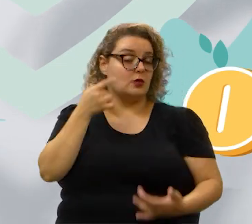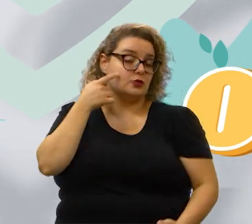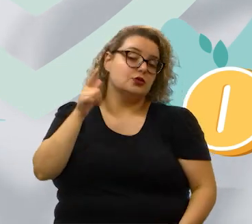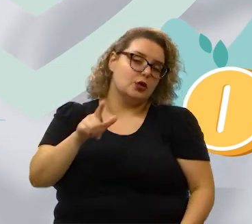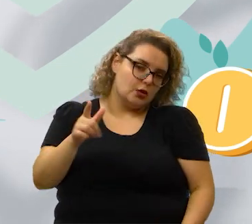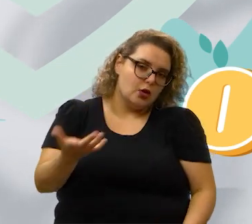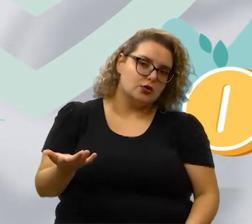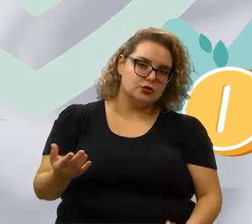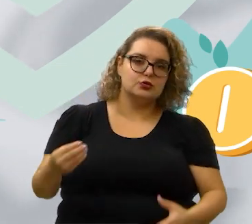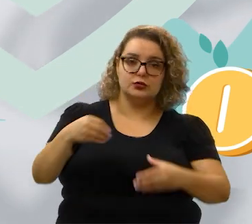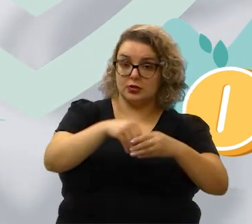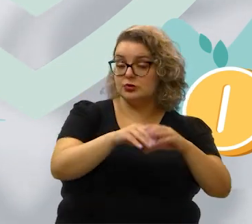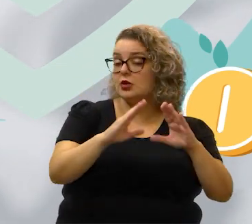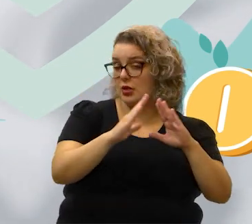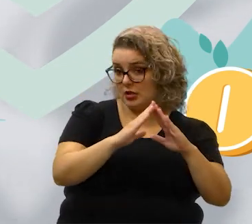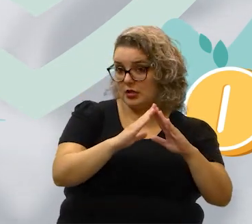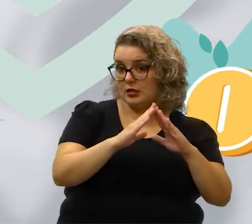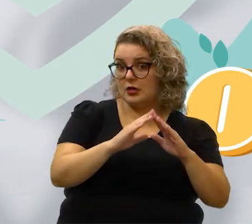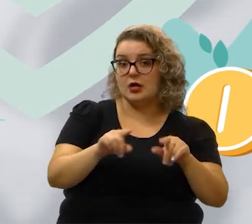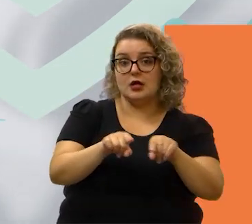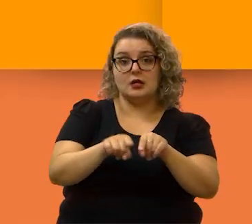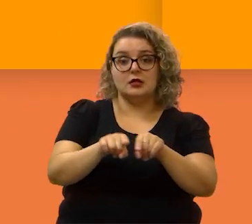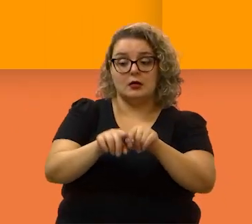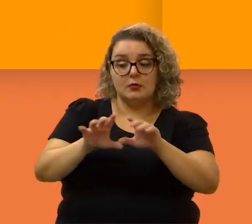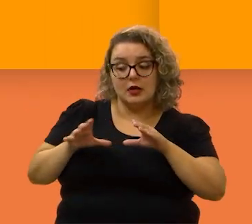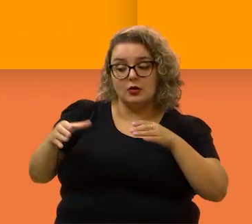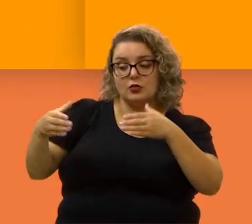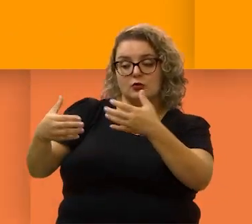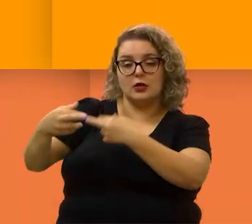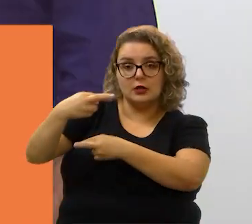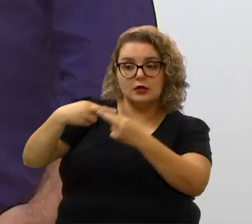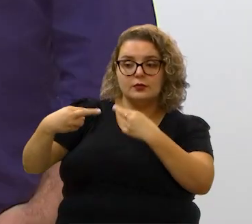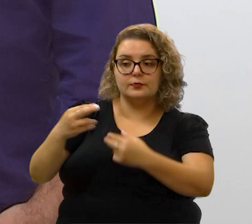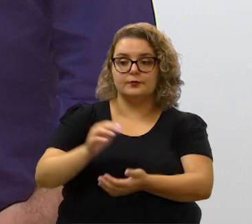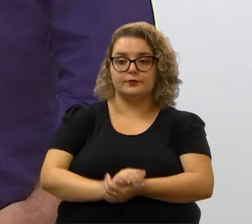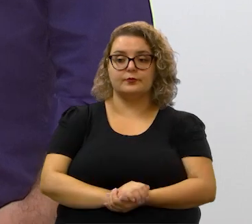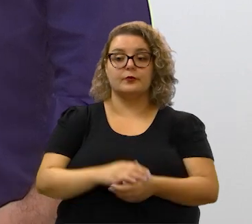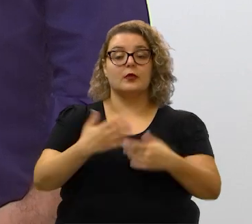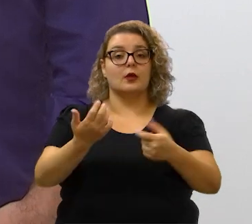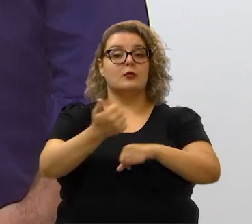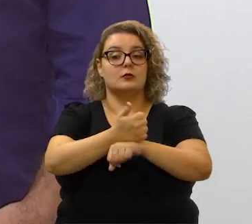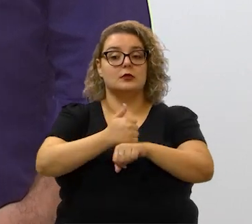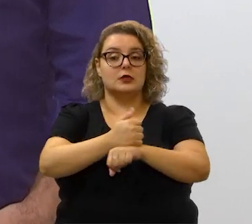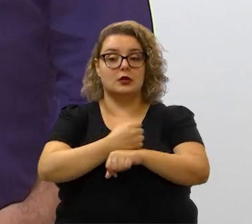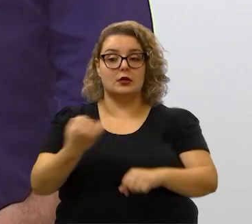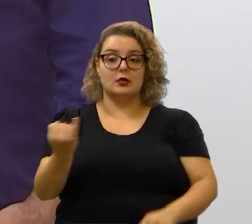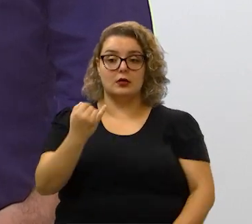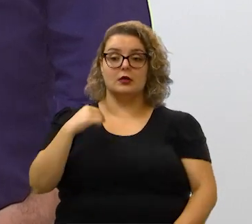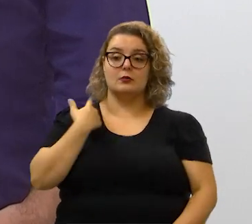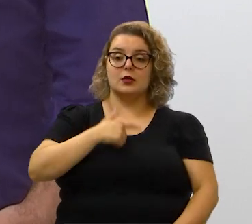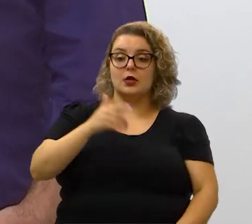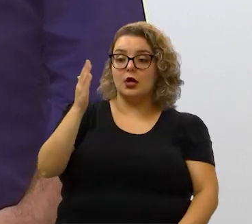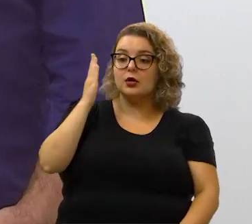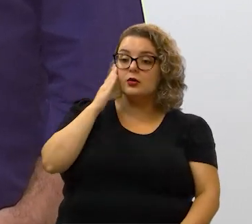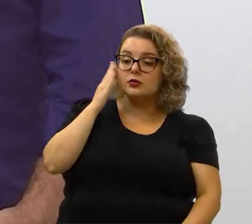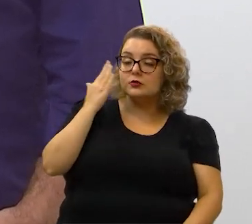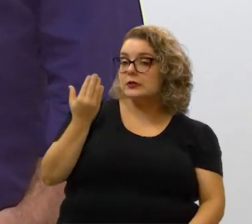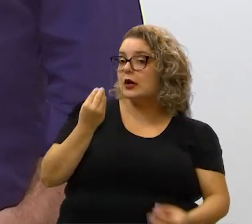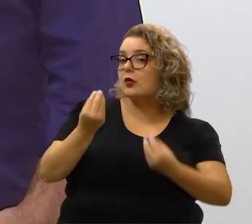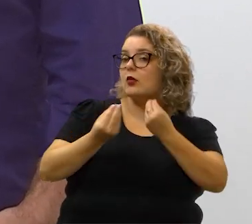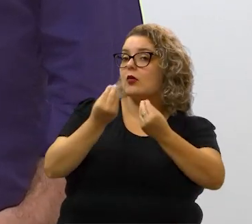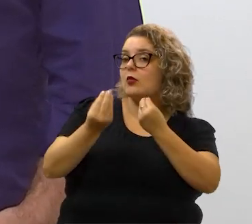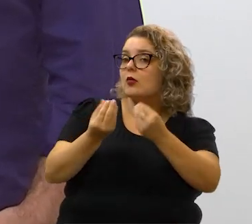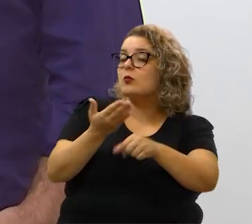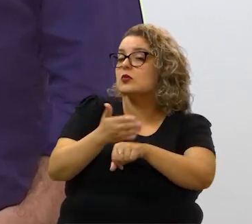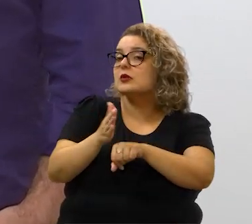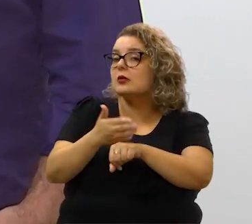claro, em domicílios e coletividades. Bom, uma profissão super importante, né? E para a gente entender, pessoal, como